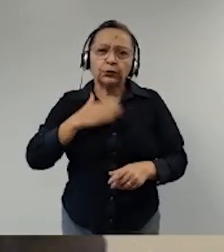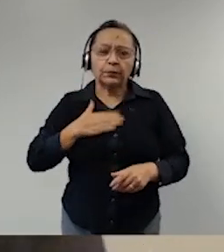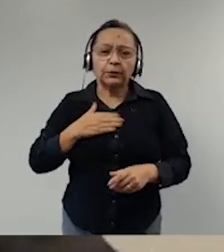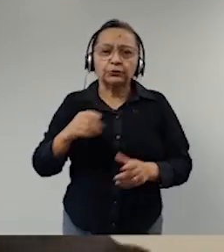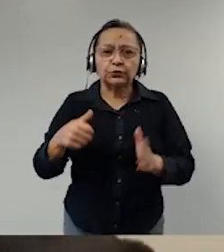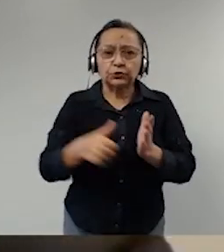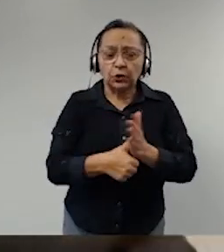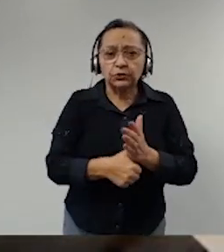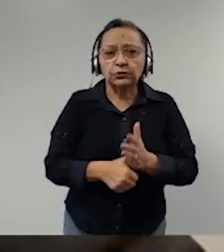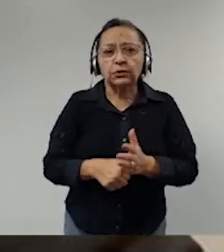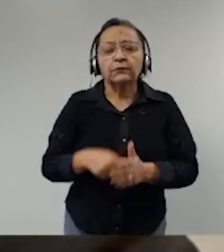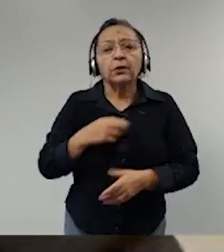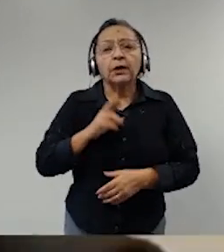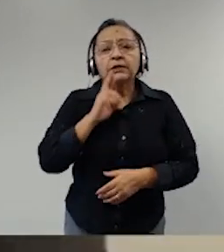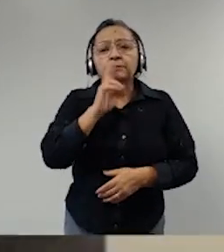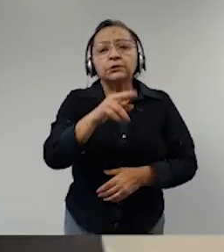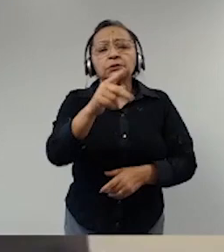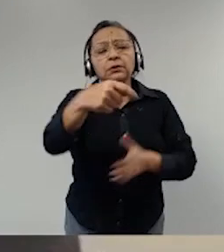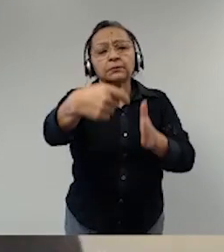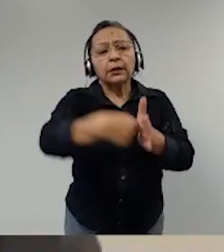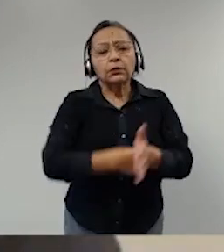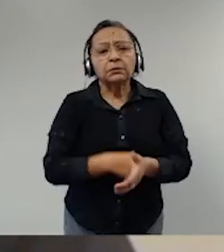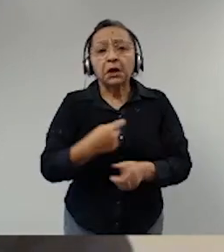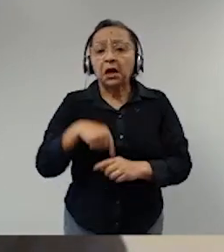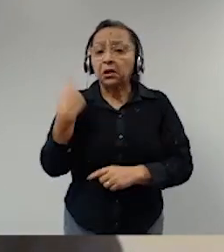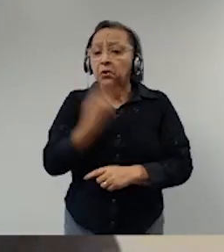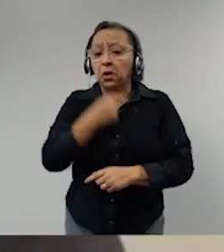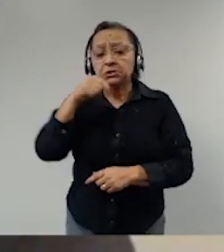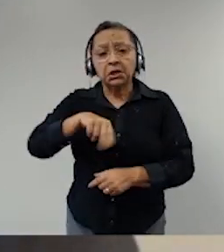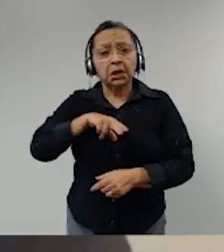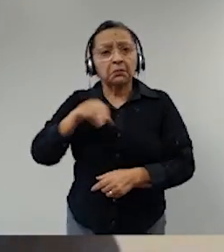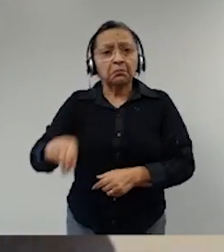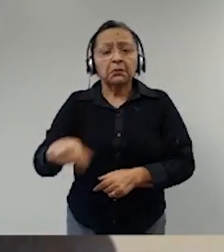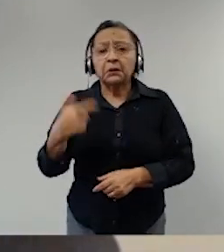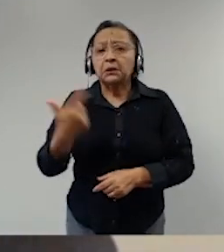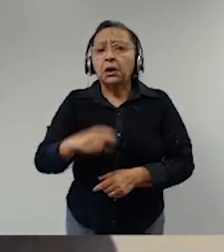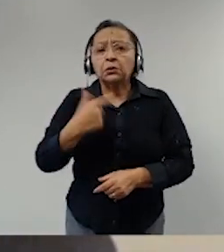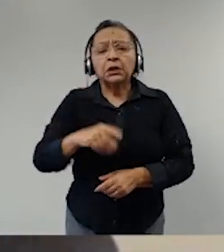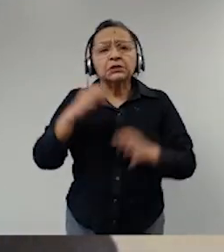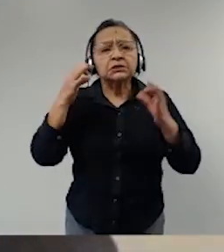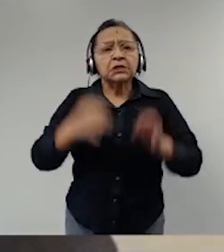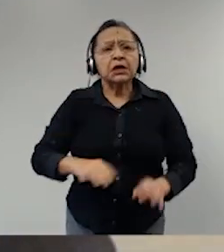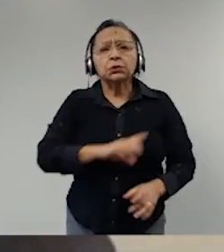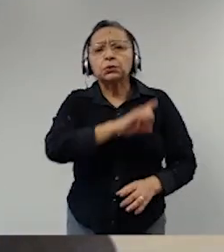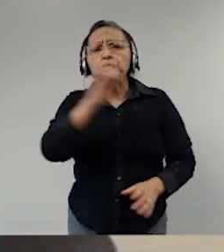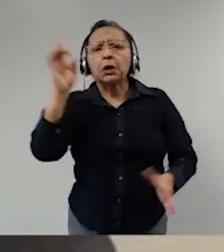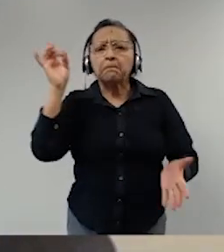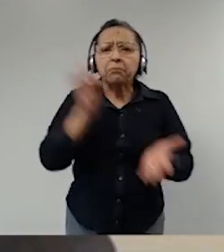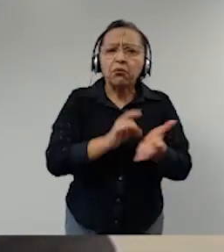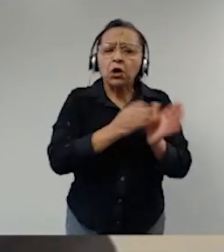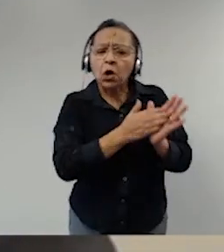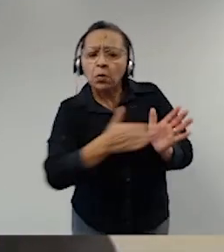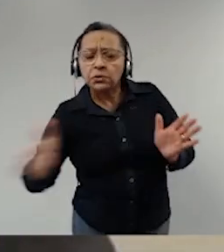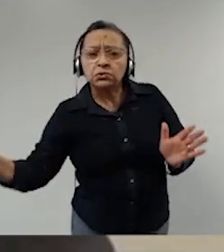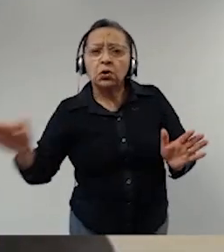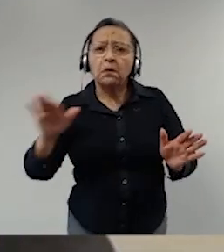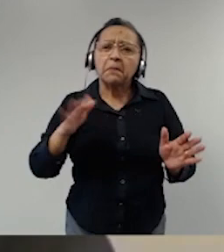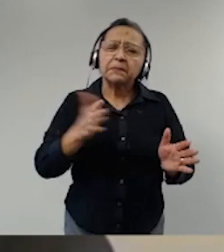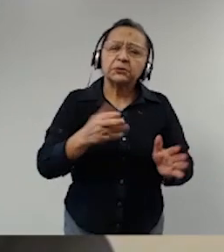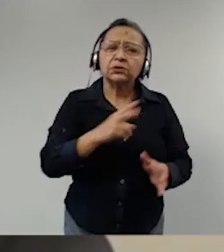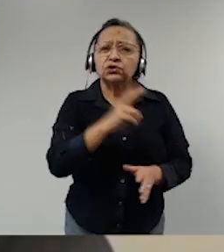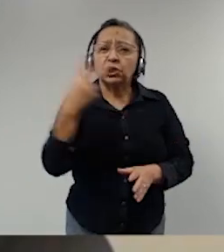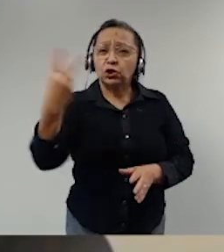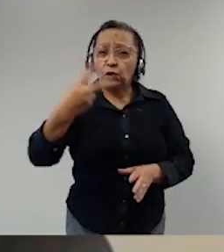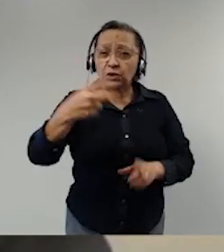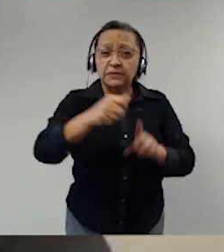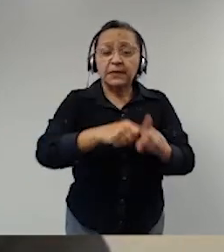sua questão dizendo que nós aqui não temos bem um dia oficial de começo do Covid. O dia 2 de março terá sido o primeiro